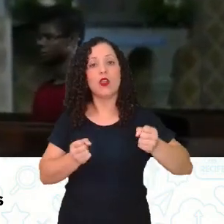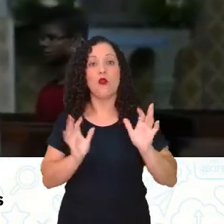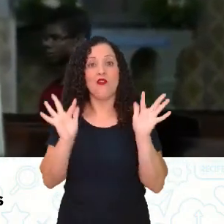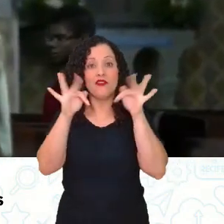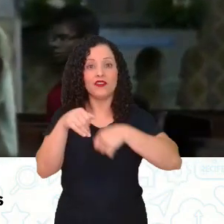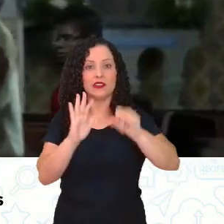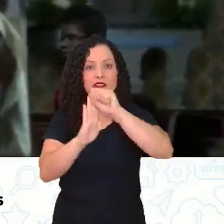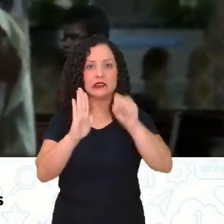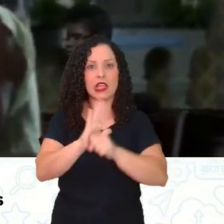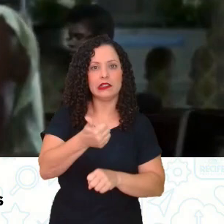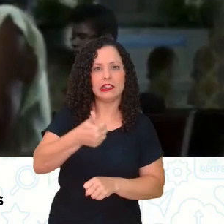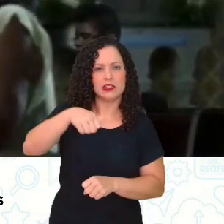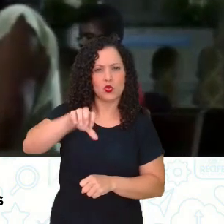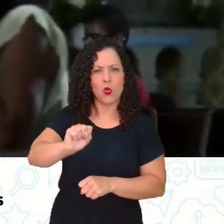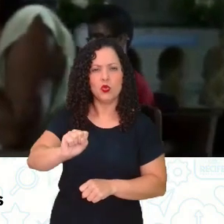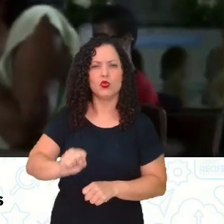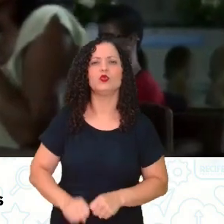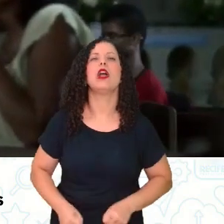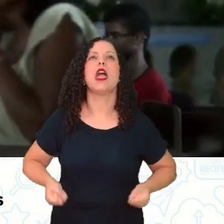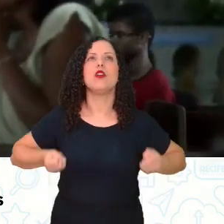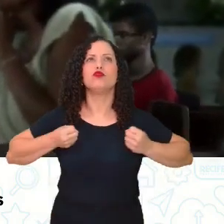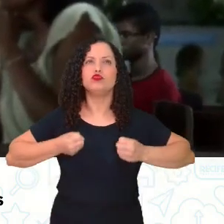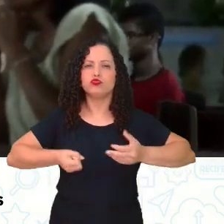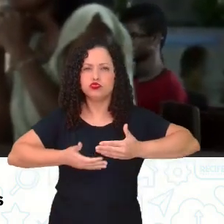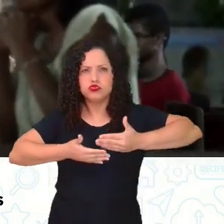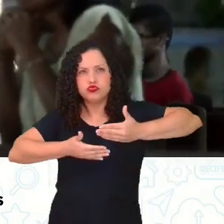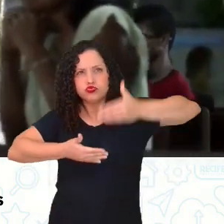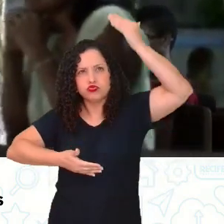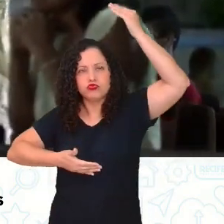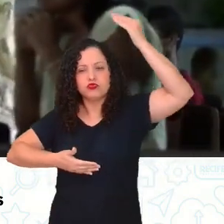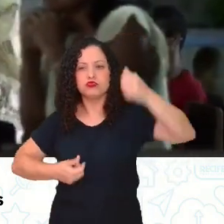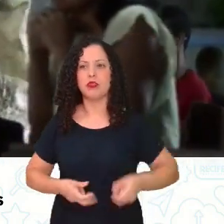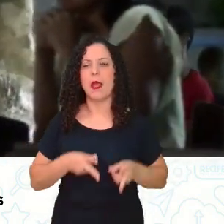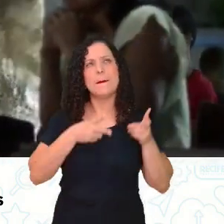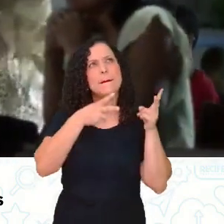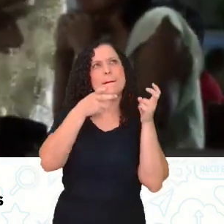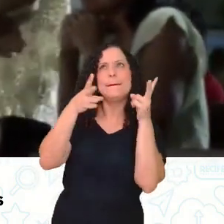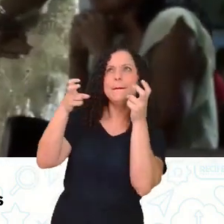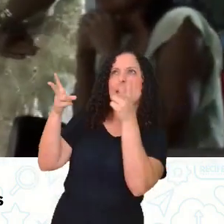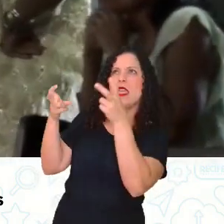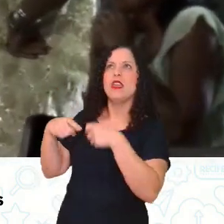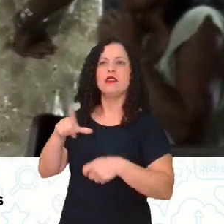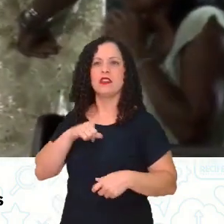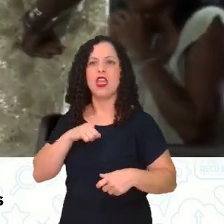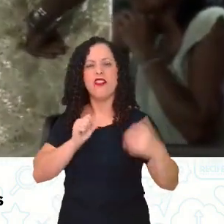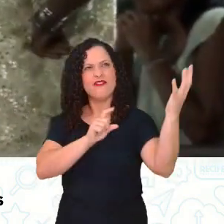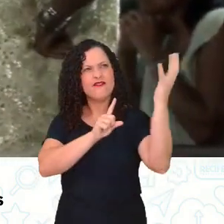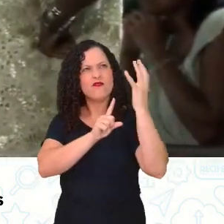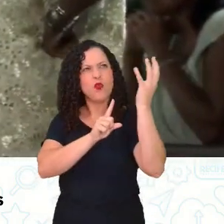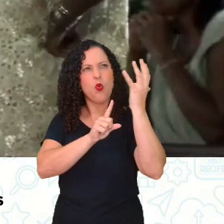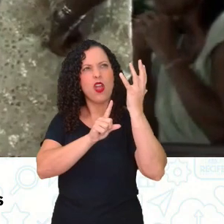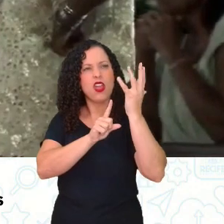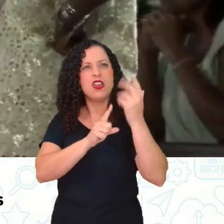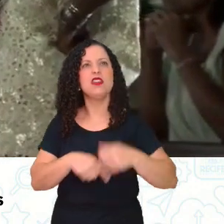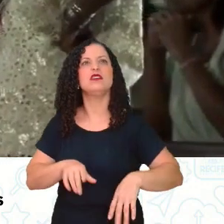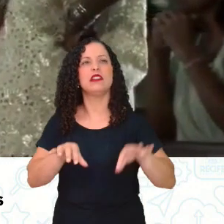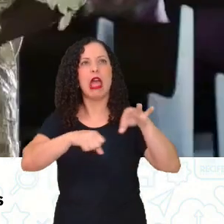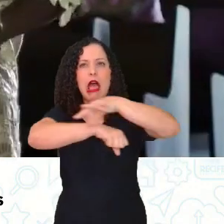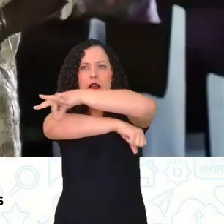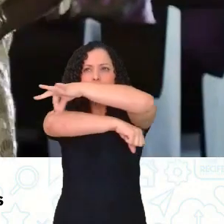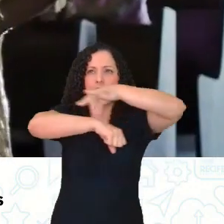de muito negro malê. Dá para perceber a influência dos muçulmanos na arquitetura da